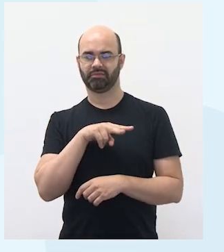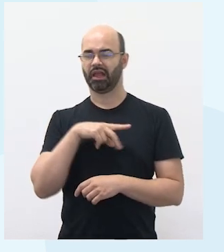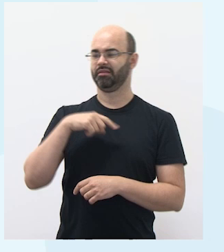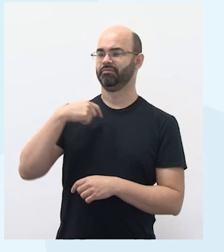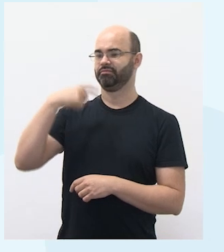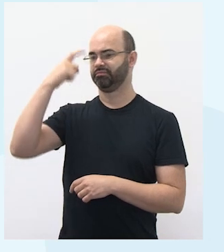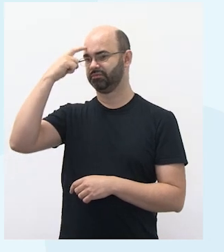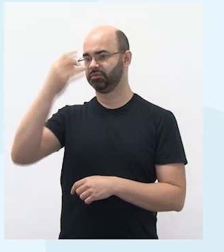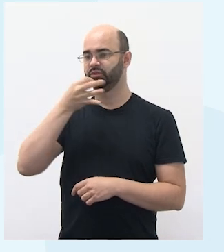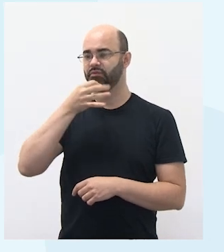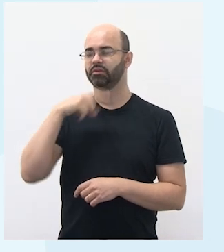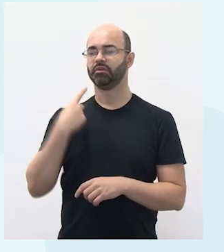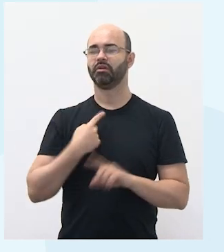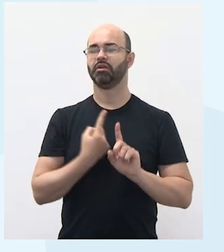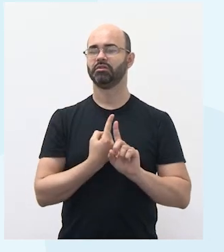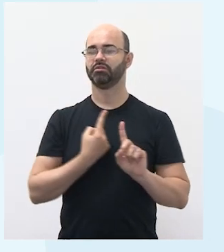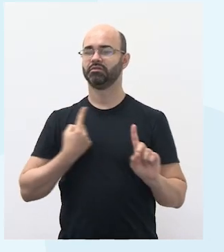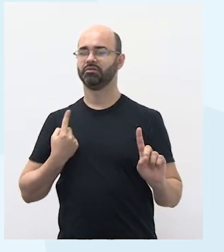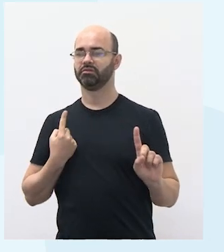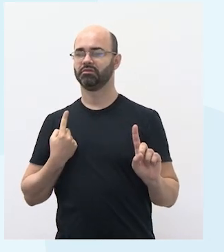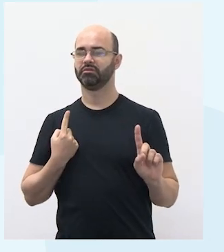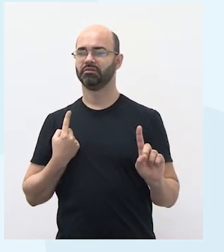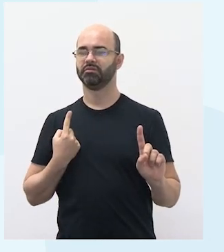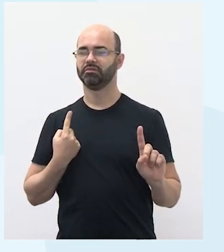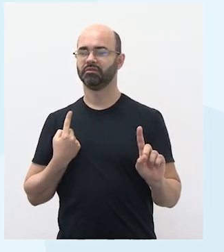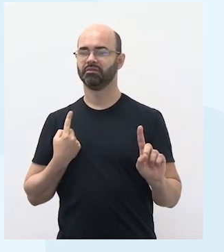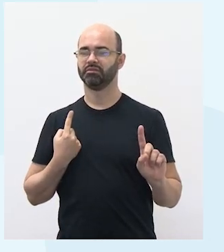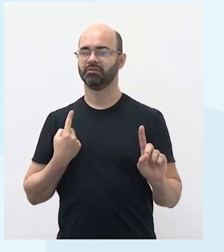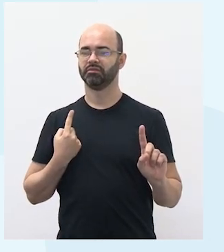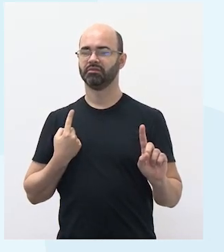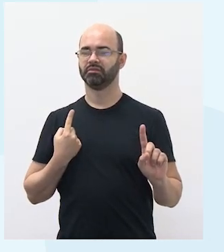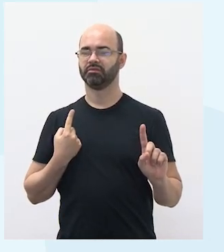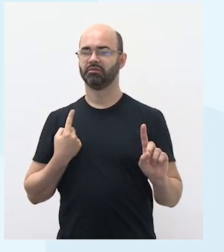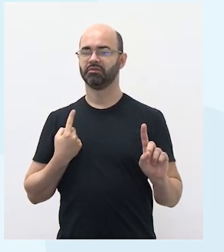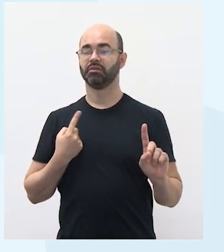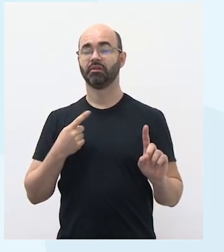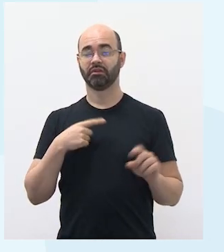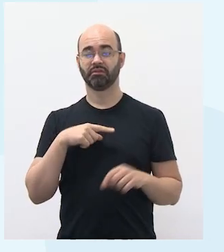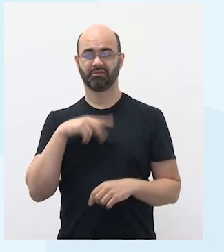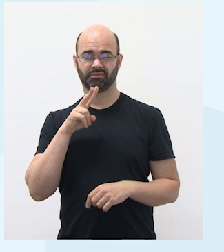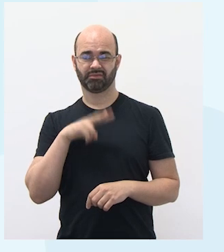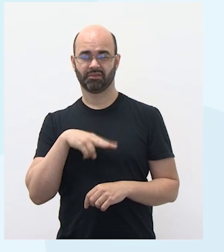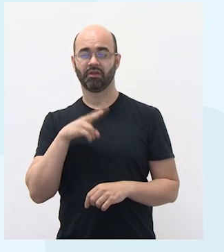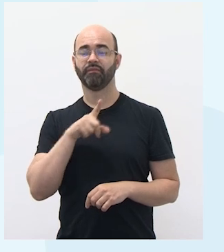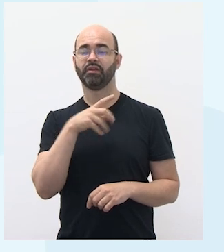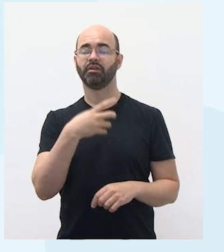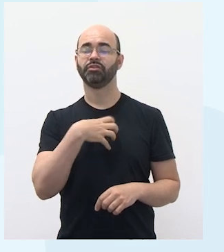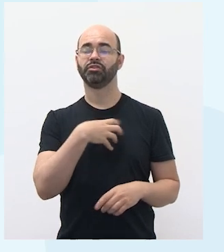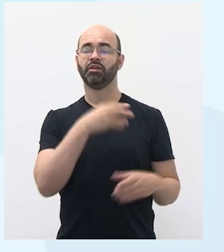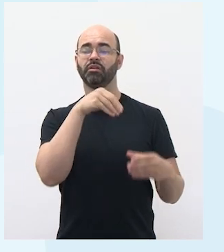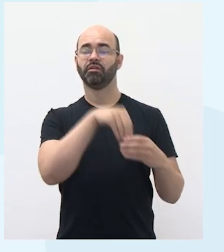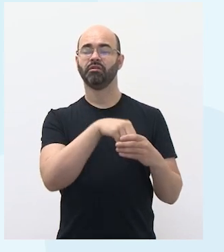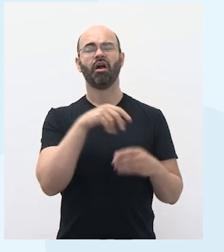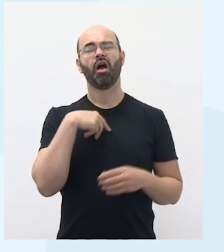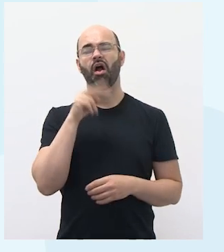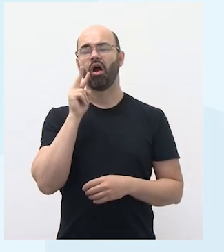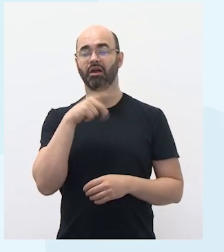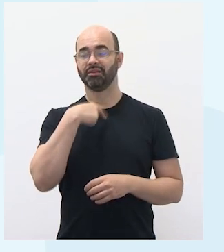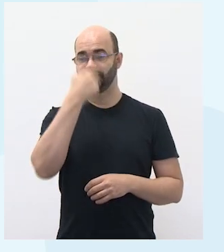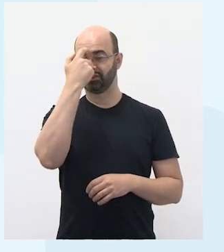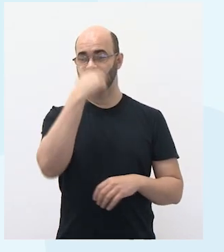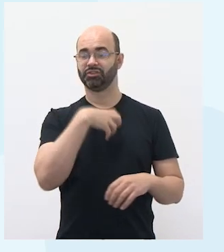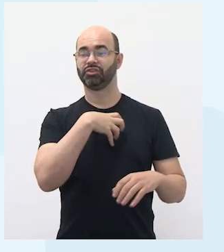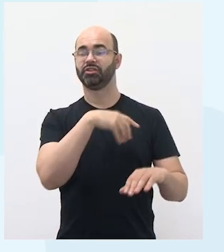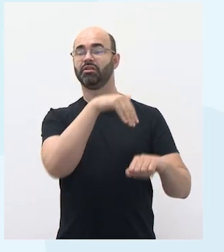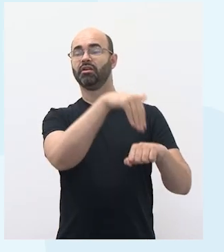nos afasta, nos torna impossível de ver o outro como ele é. Então, os casos de discriminação devem